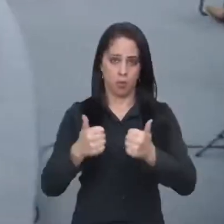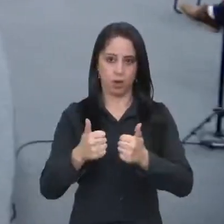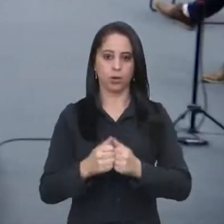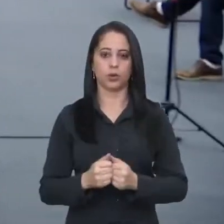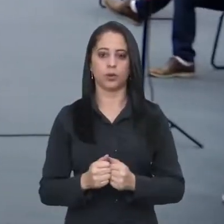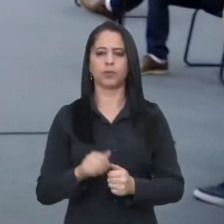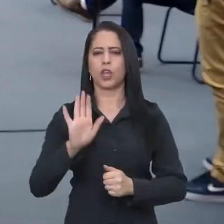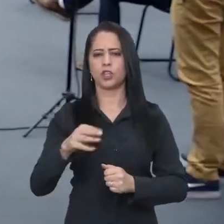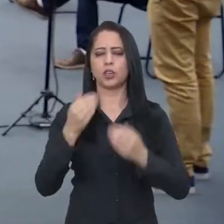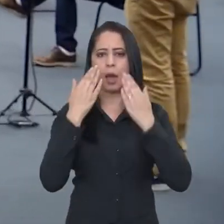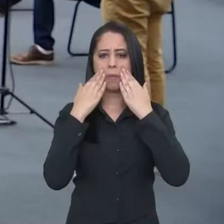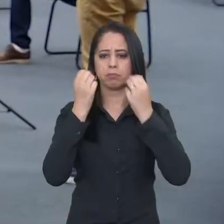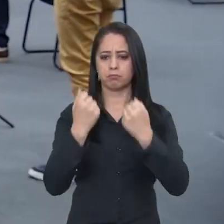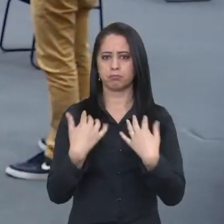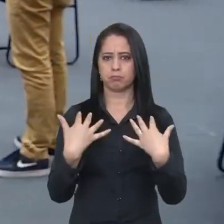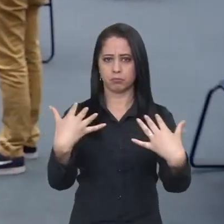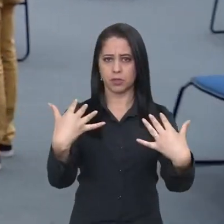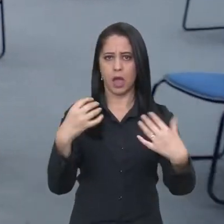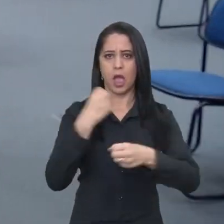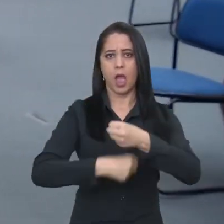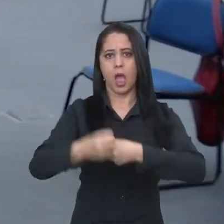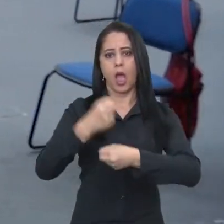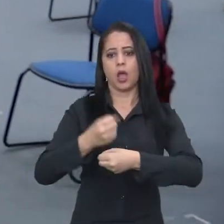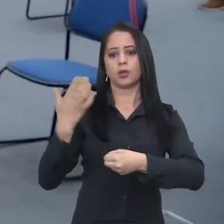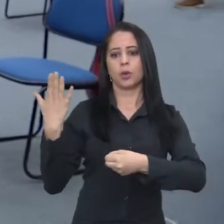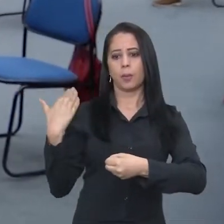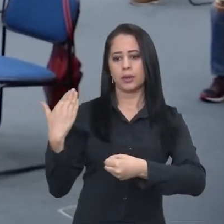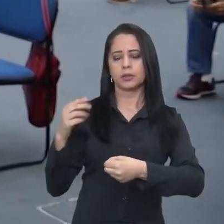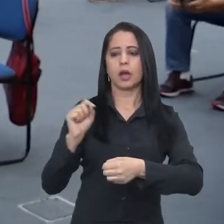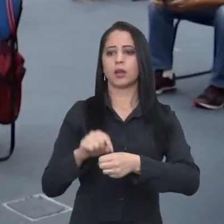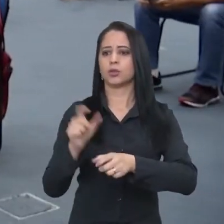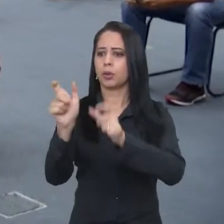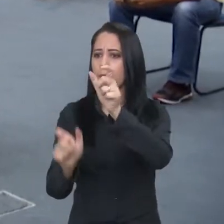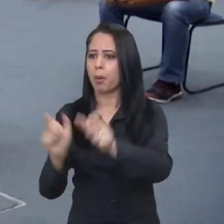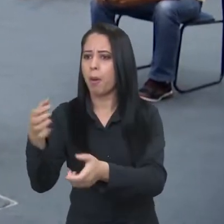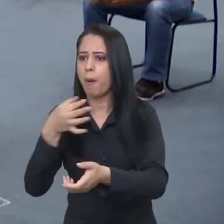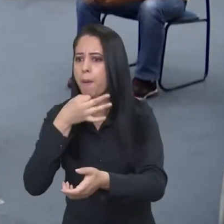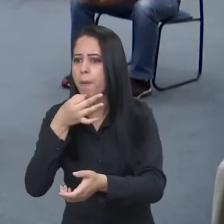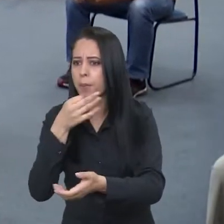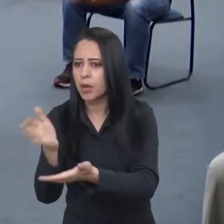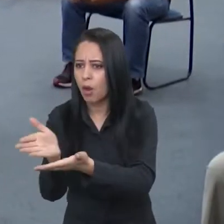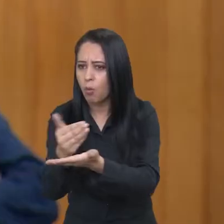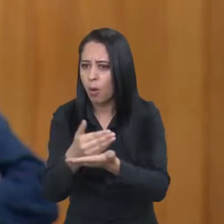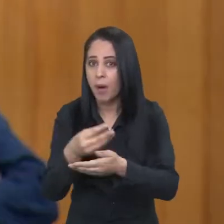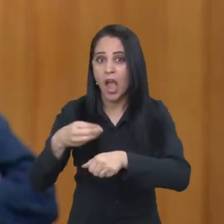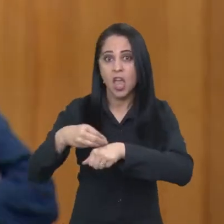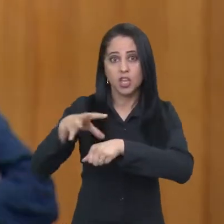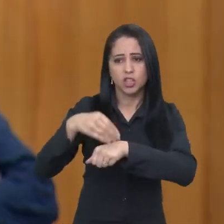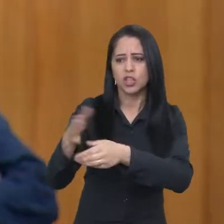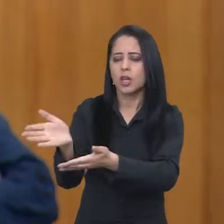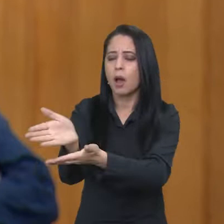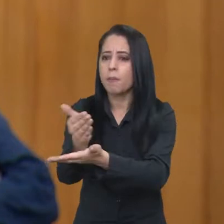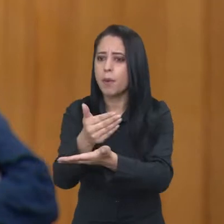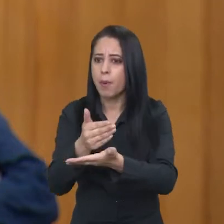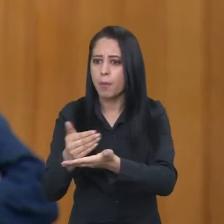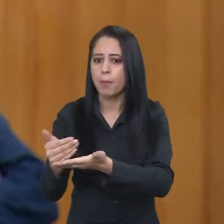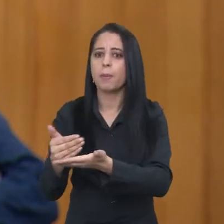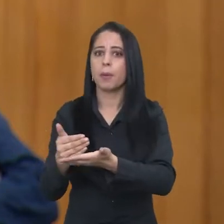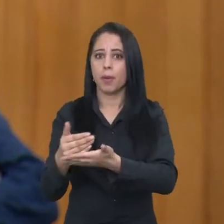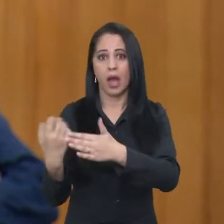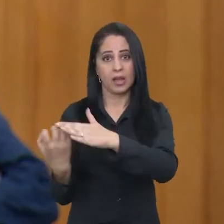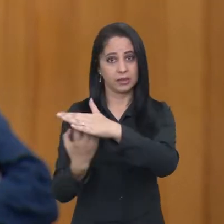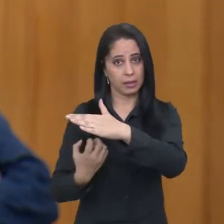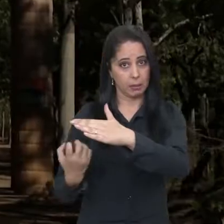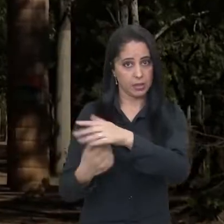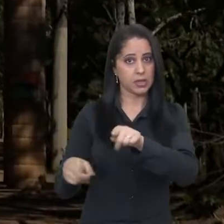município. Diversas audiências públicas foram realizadas no ano passado para colher opiniões e sugestões de moradores e